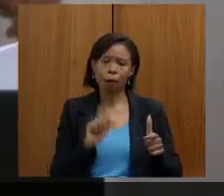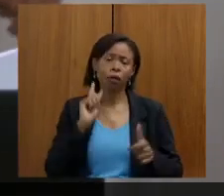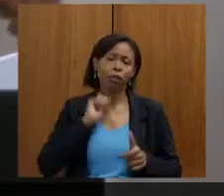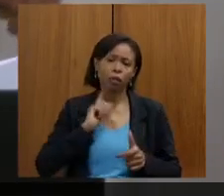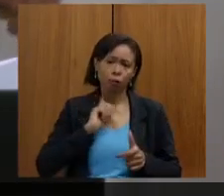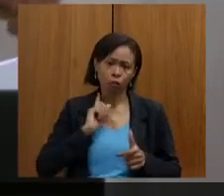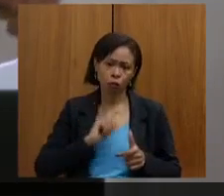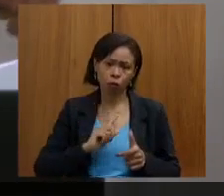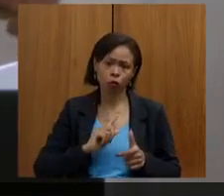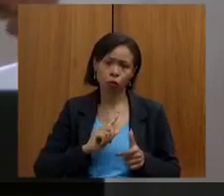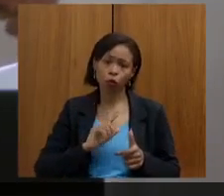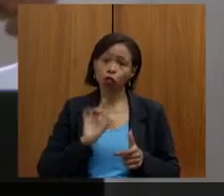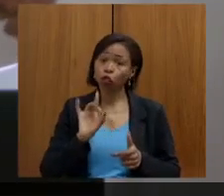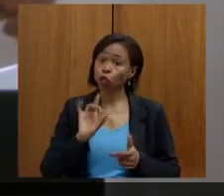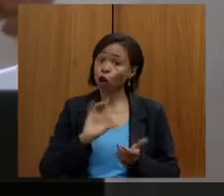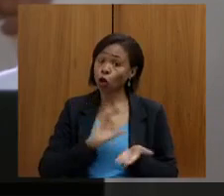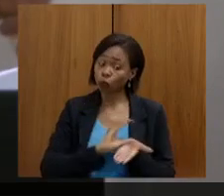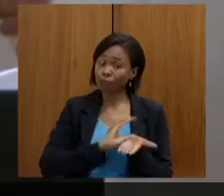investimento